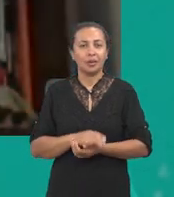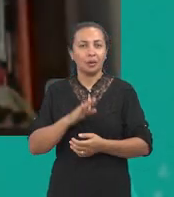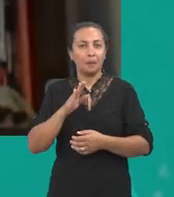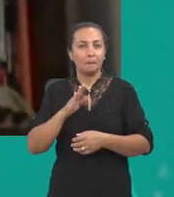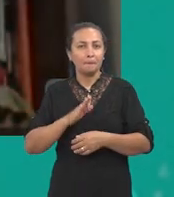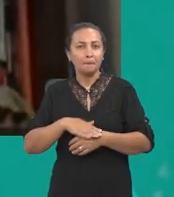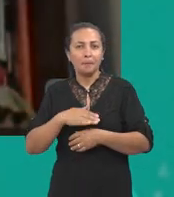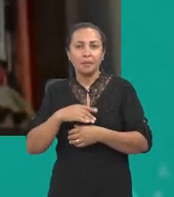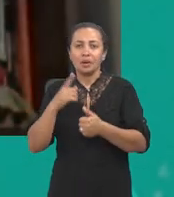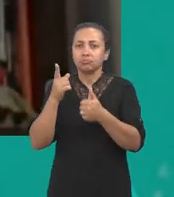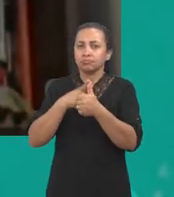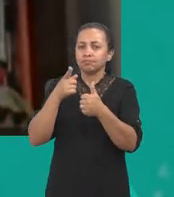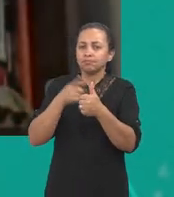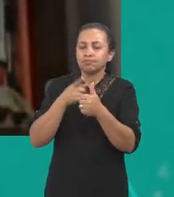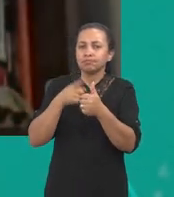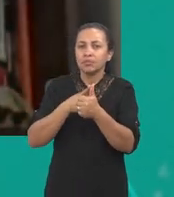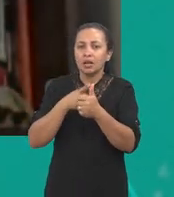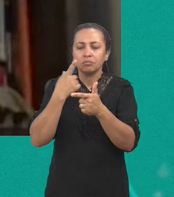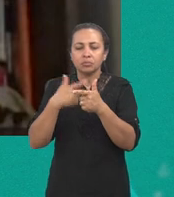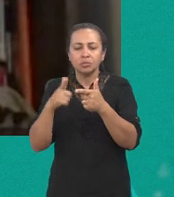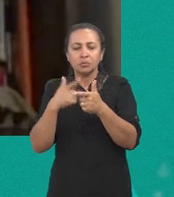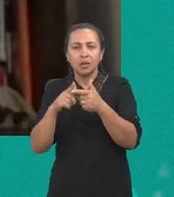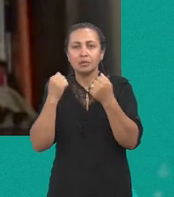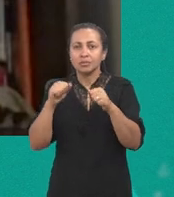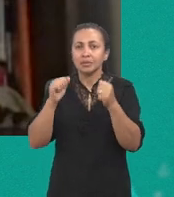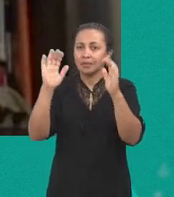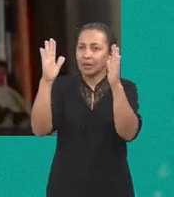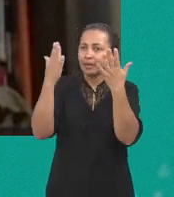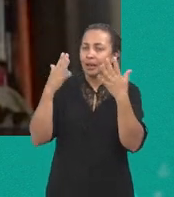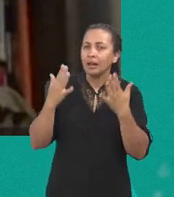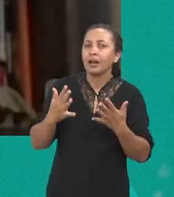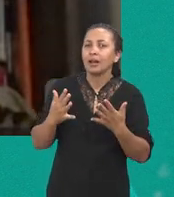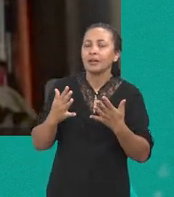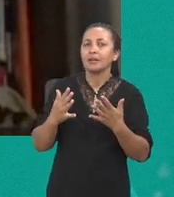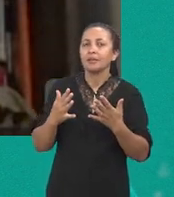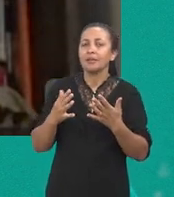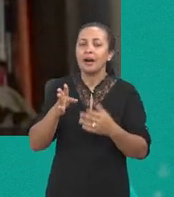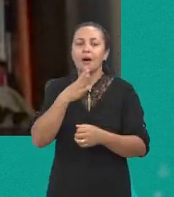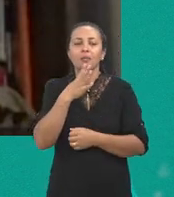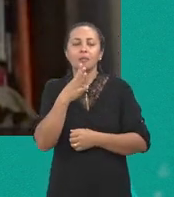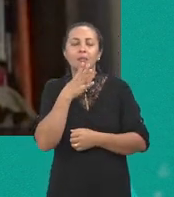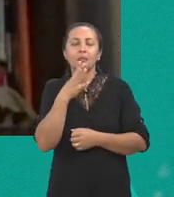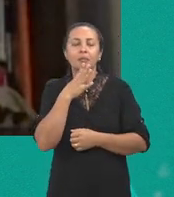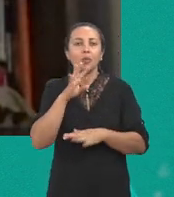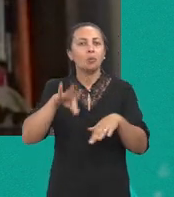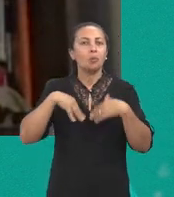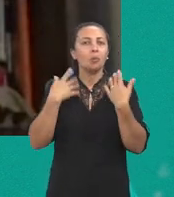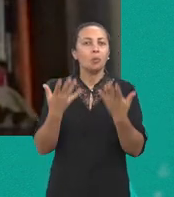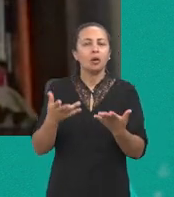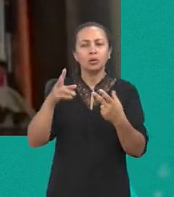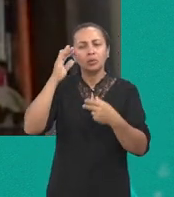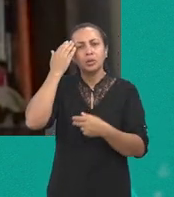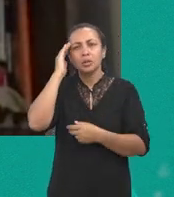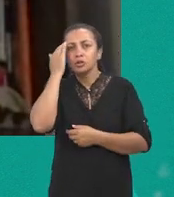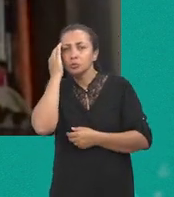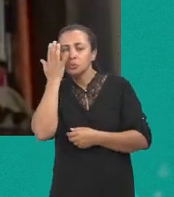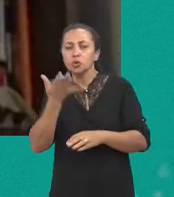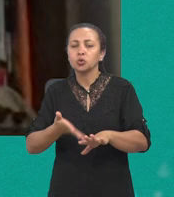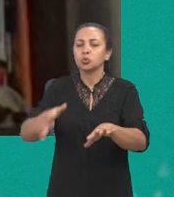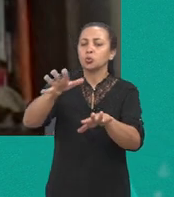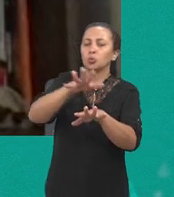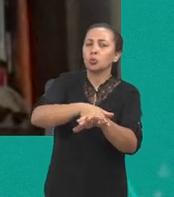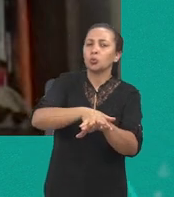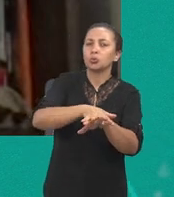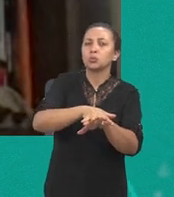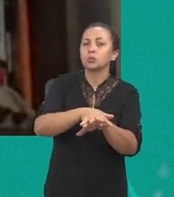principal problemática que nos interessava analisar era conhecer qual era a concepção de